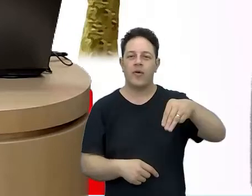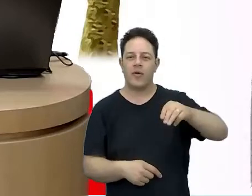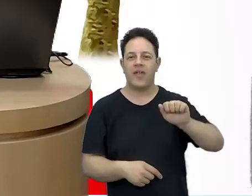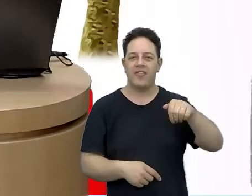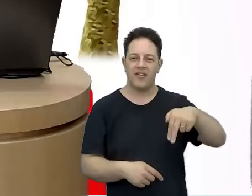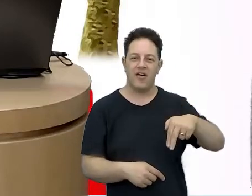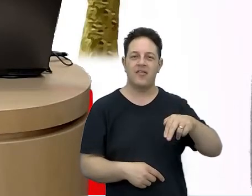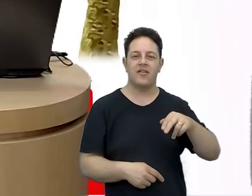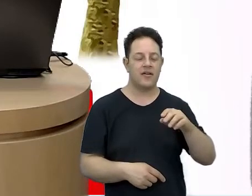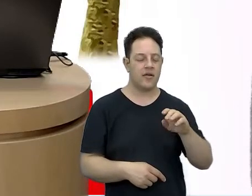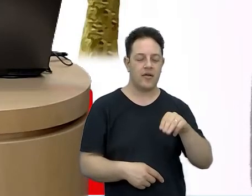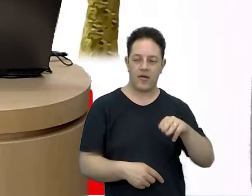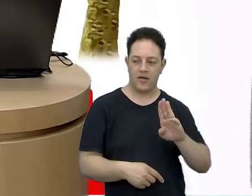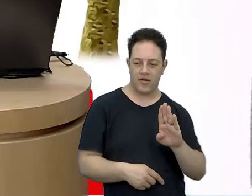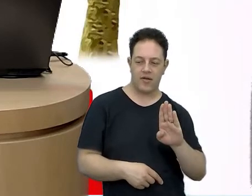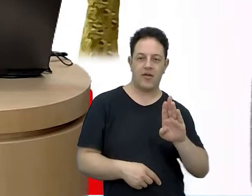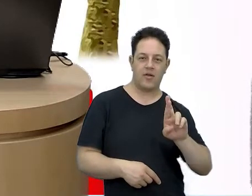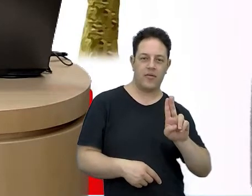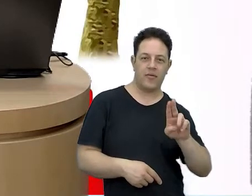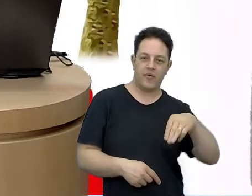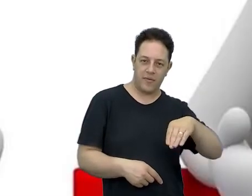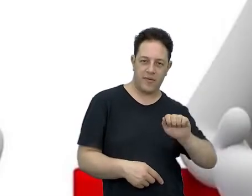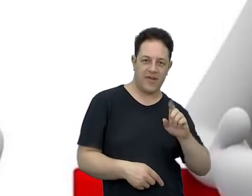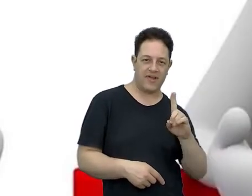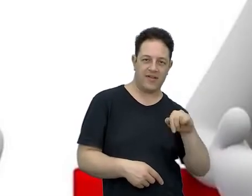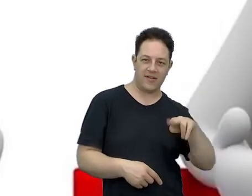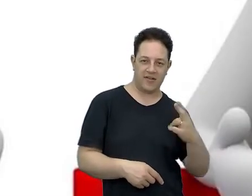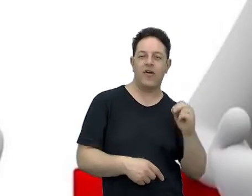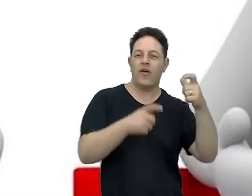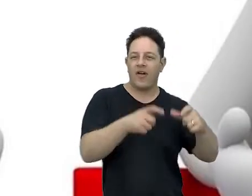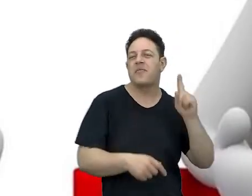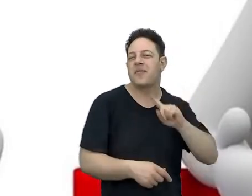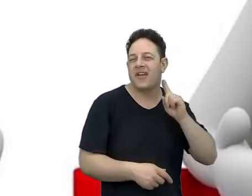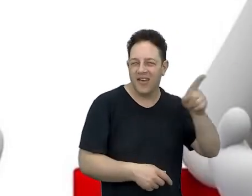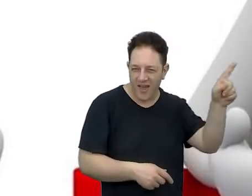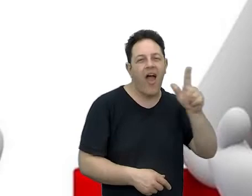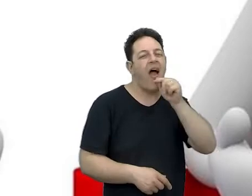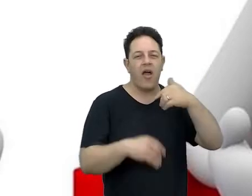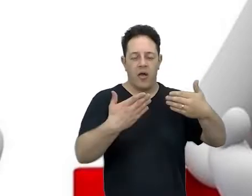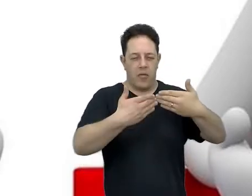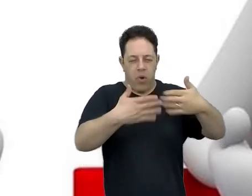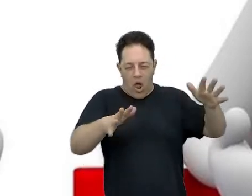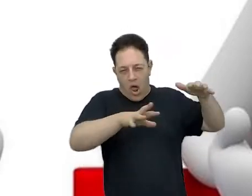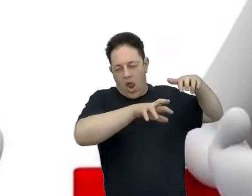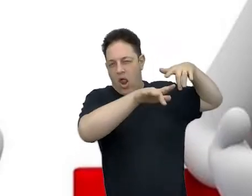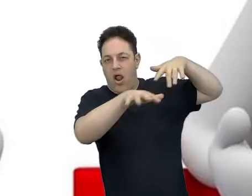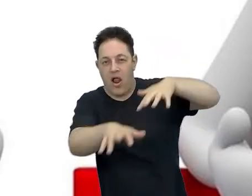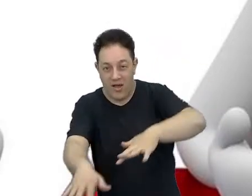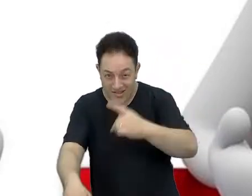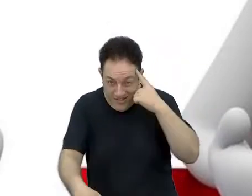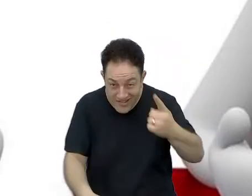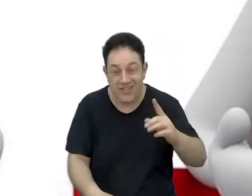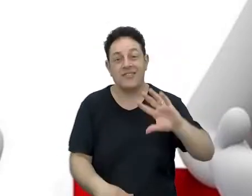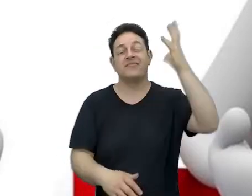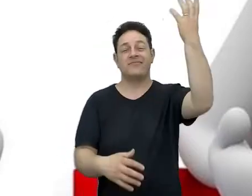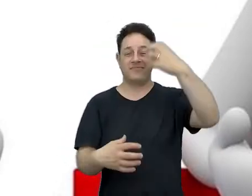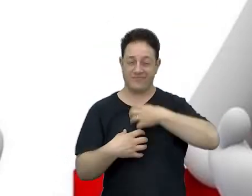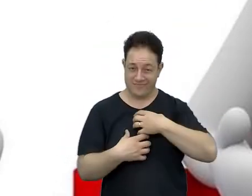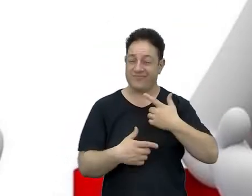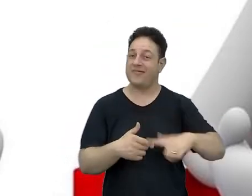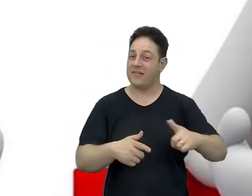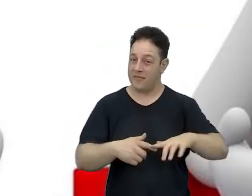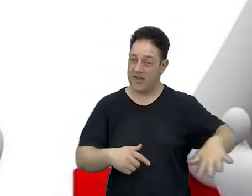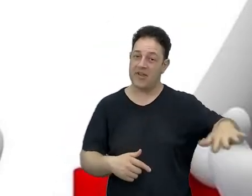problema, né? E aí... Dá uma inundação e pode afetar comunidades inteiras, além dos animais e tudo mais.